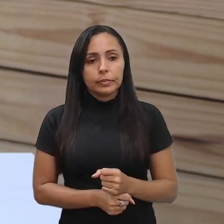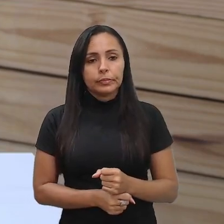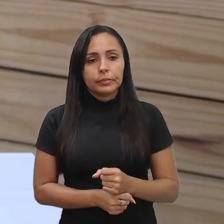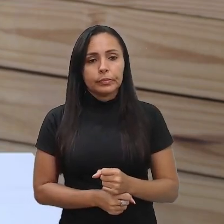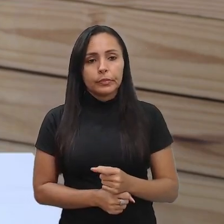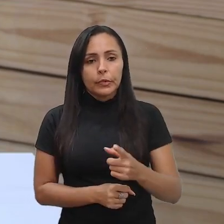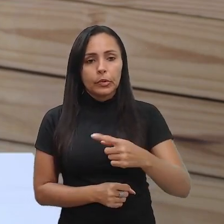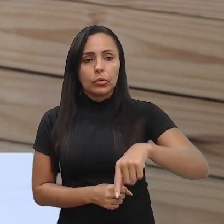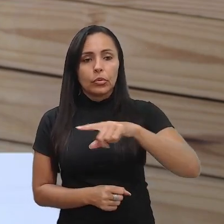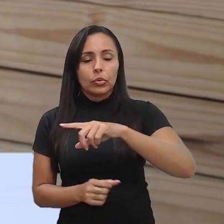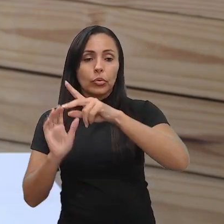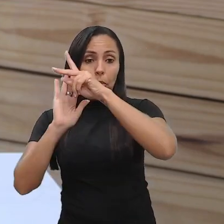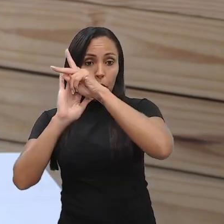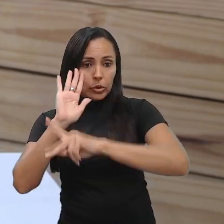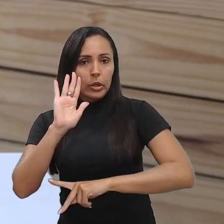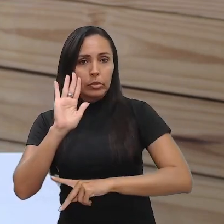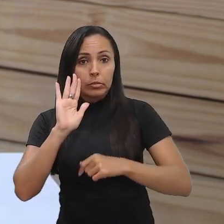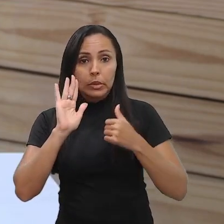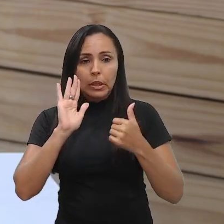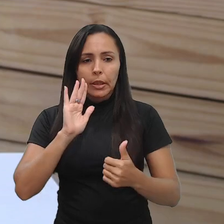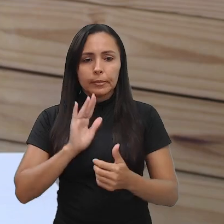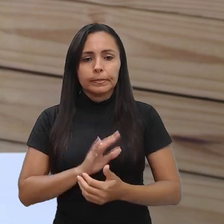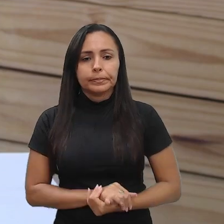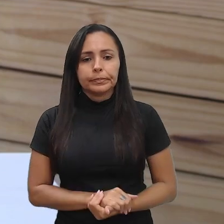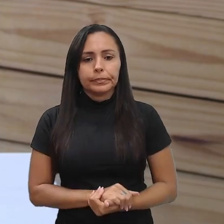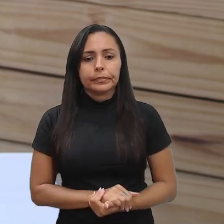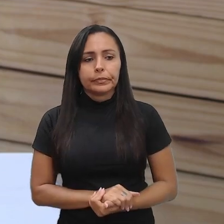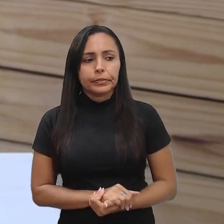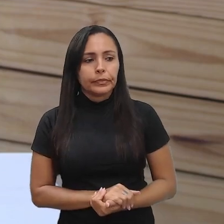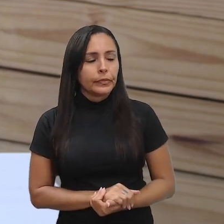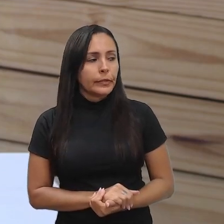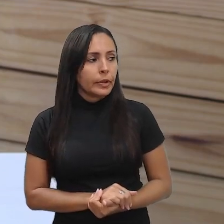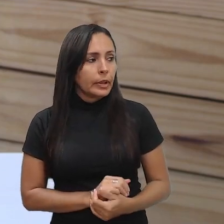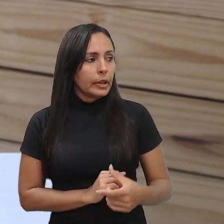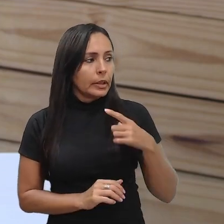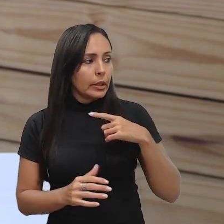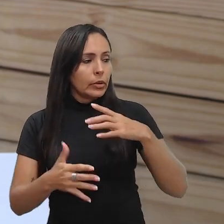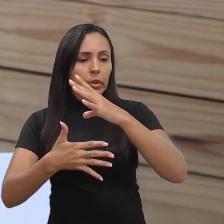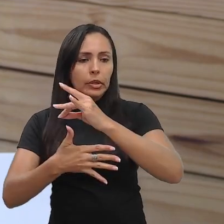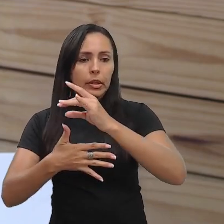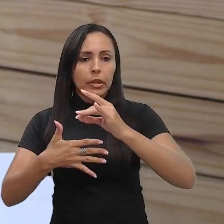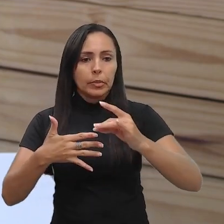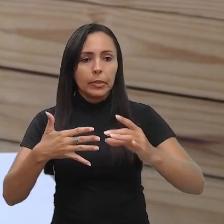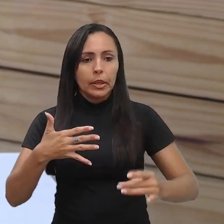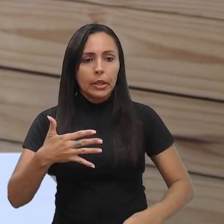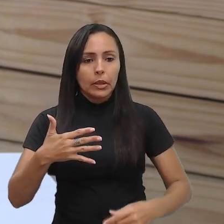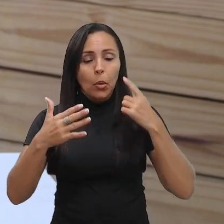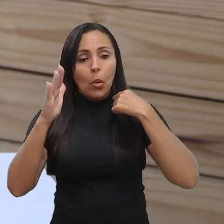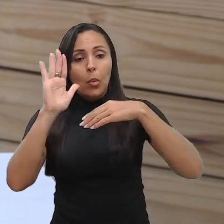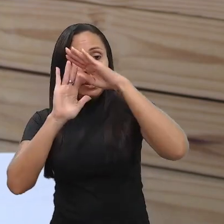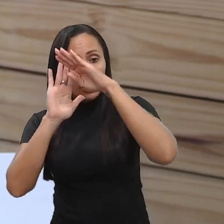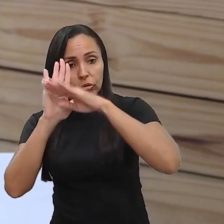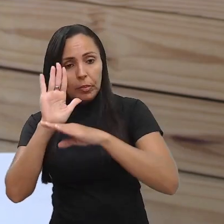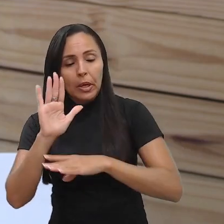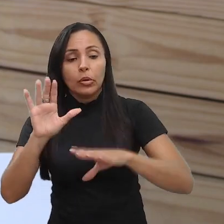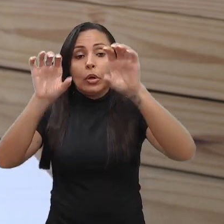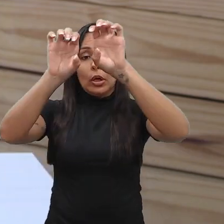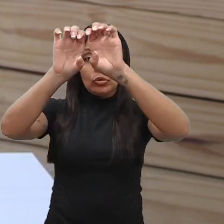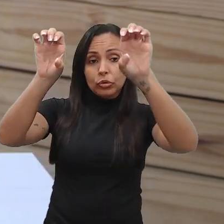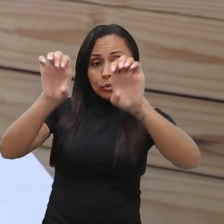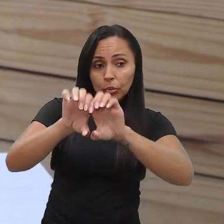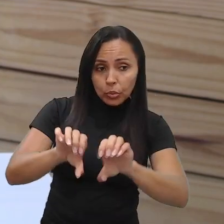do nosso projeto, tá? A gente tem o detalhamento, né, o planejamento e a estrutura do